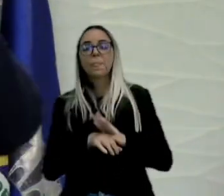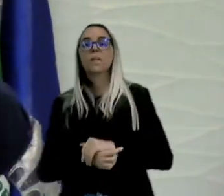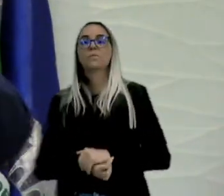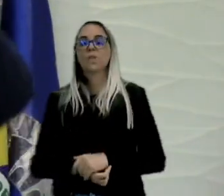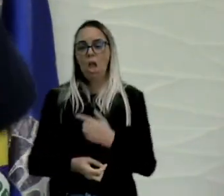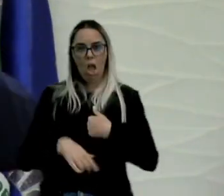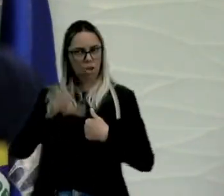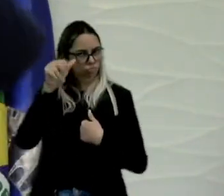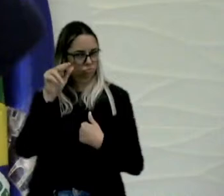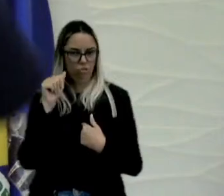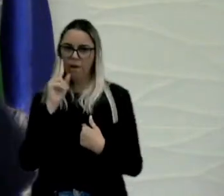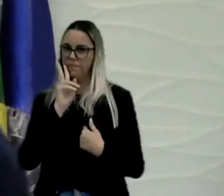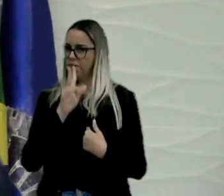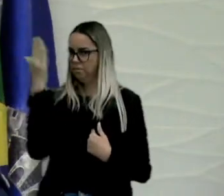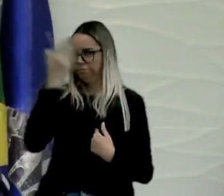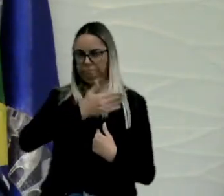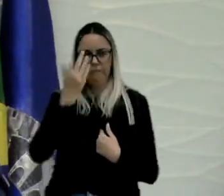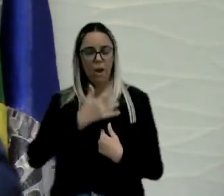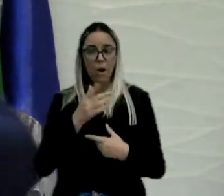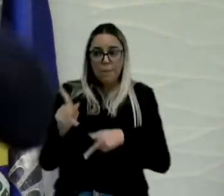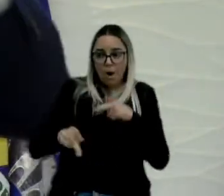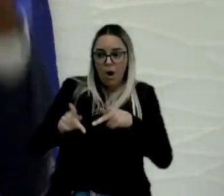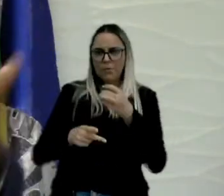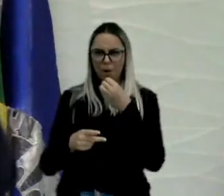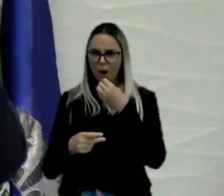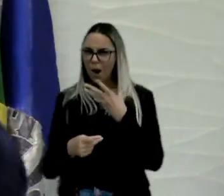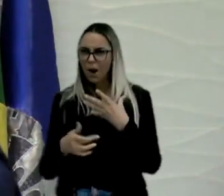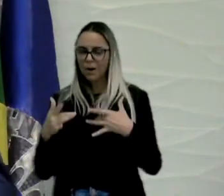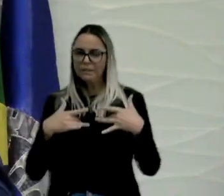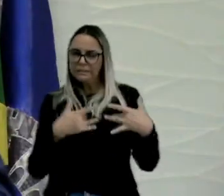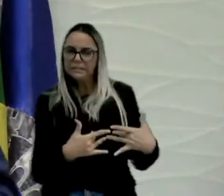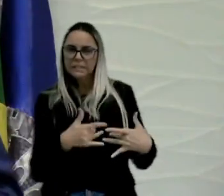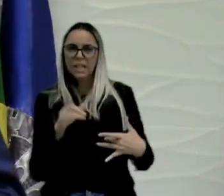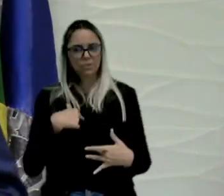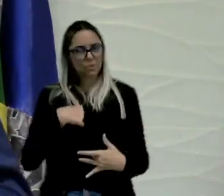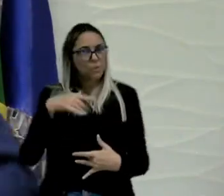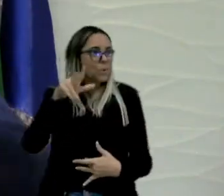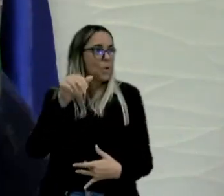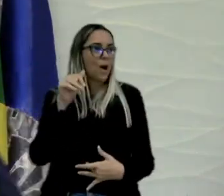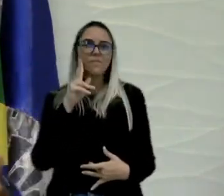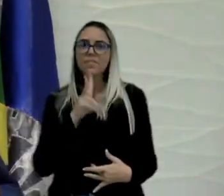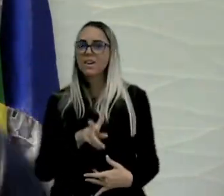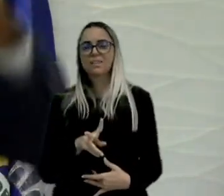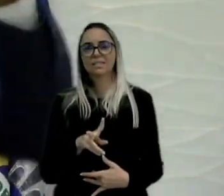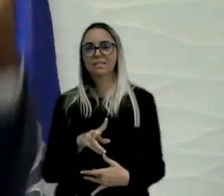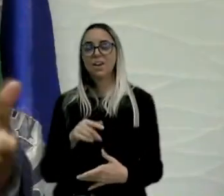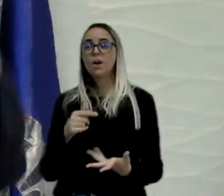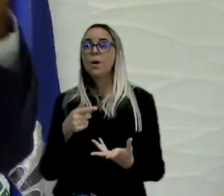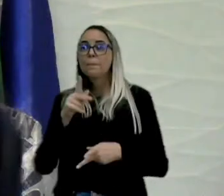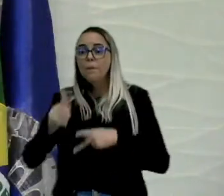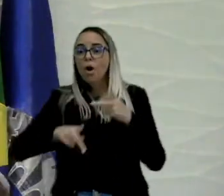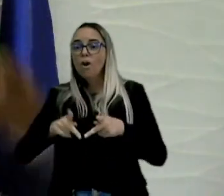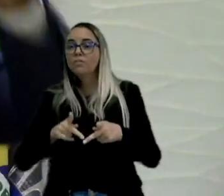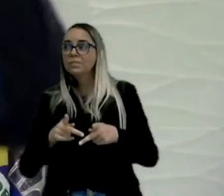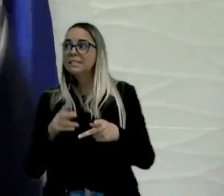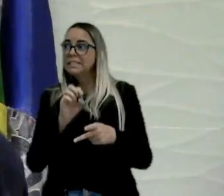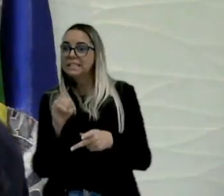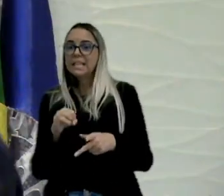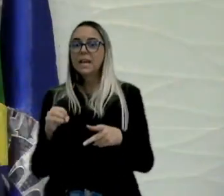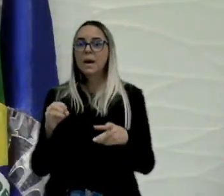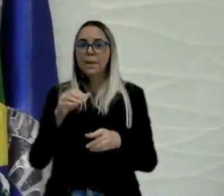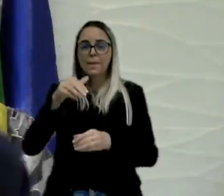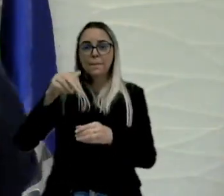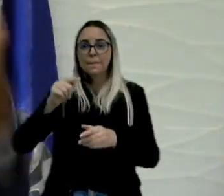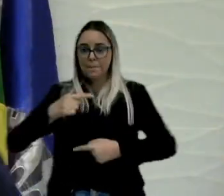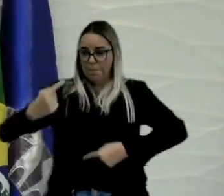eu nunca vi esse povo ser tão bom eu nunca vi bondade desse povo esse povo quando termina política eles bota